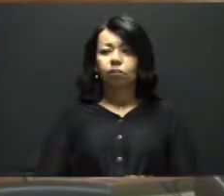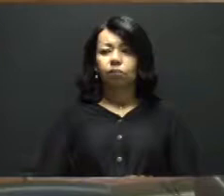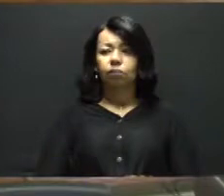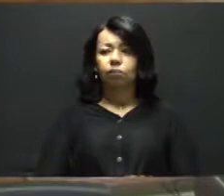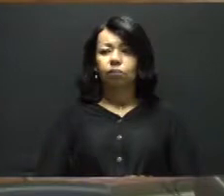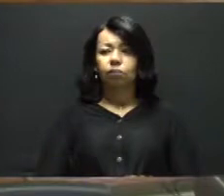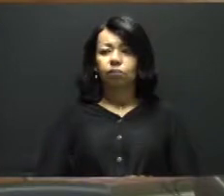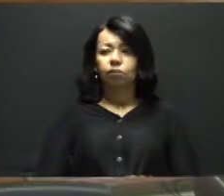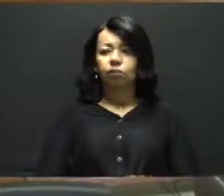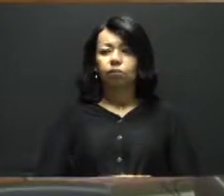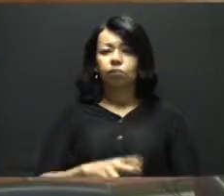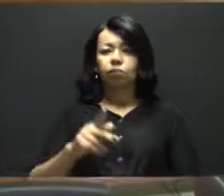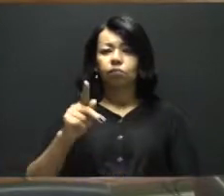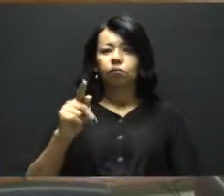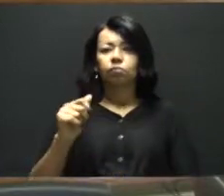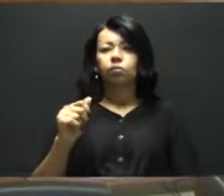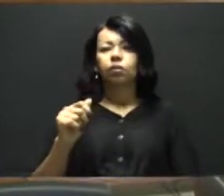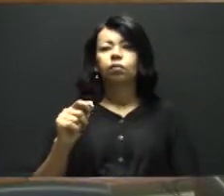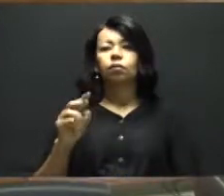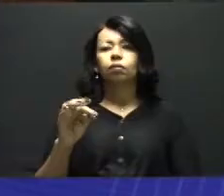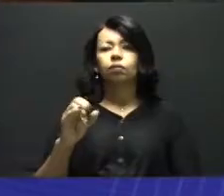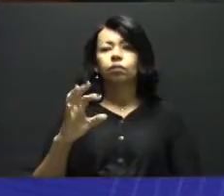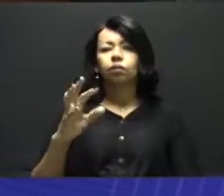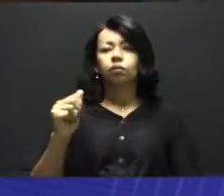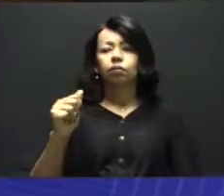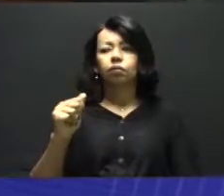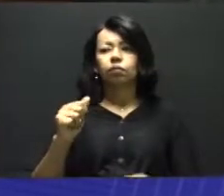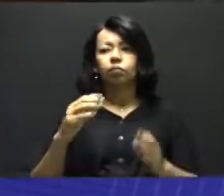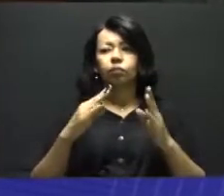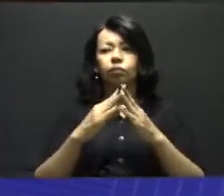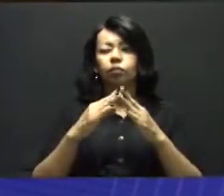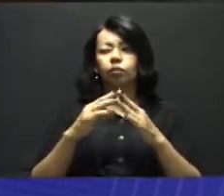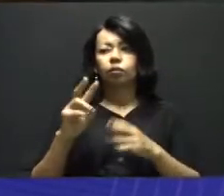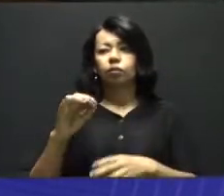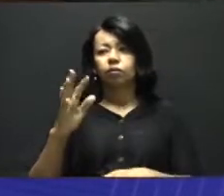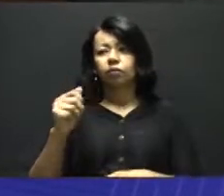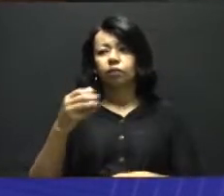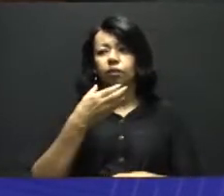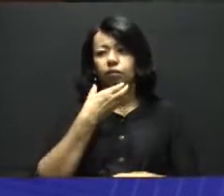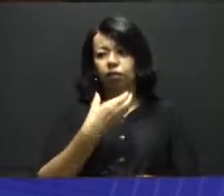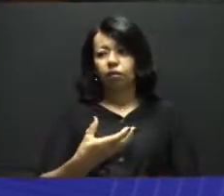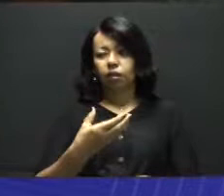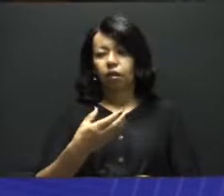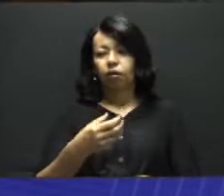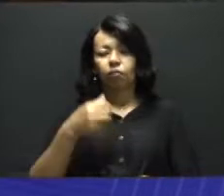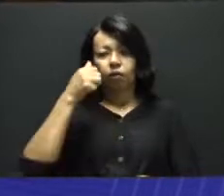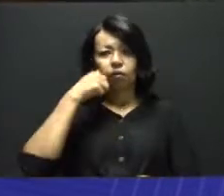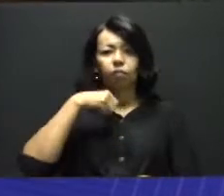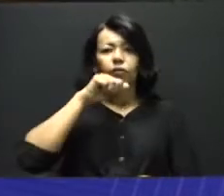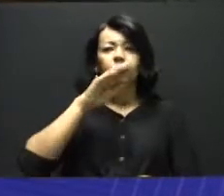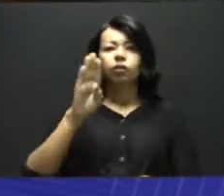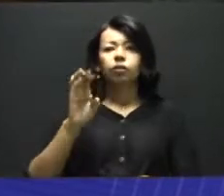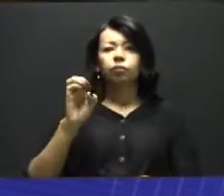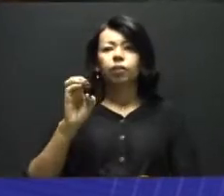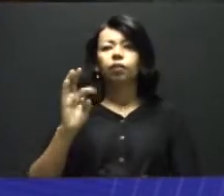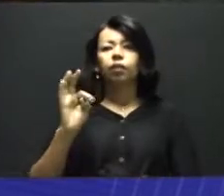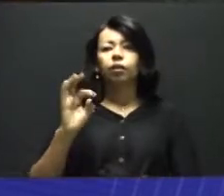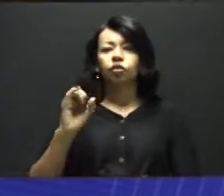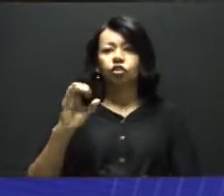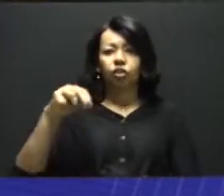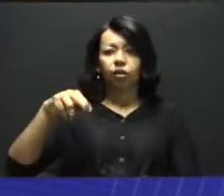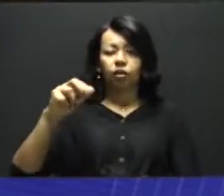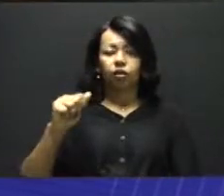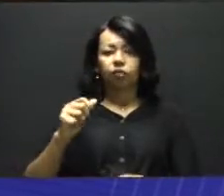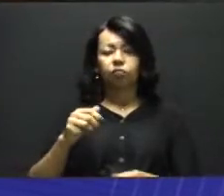patrícia moradora da vila natal é mãe de betina que nasceu prematura em 21 de julho de